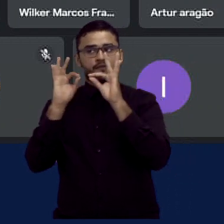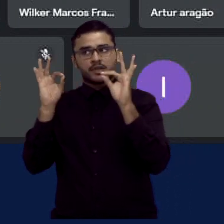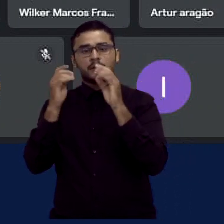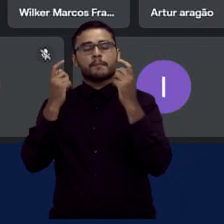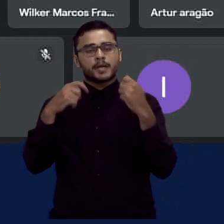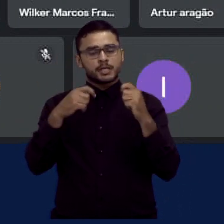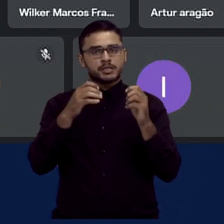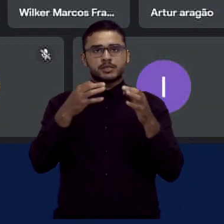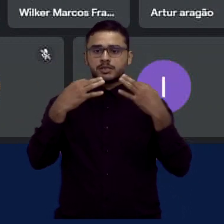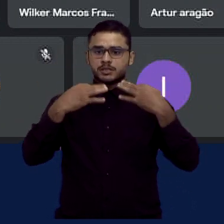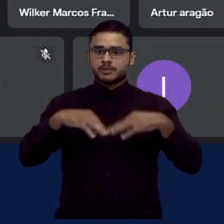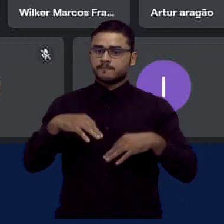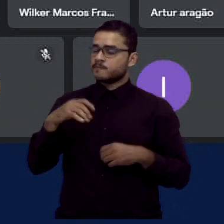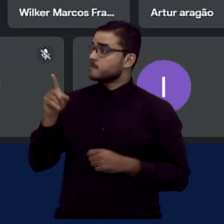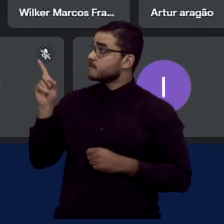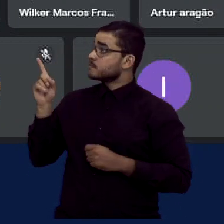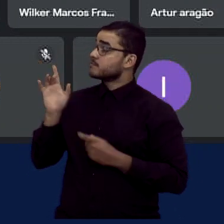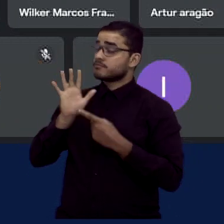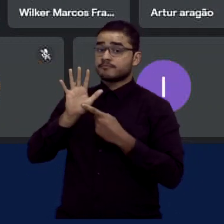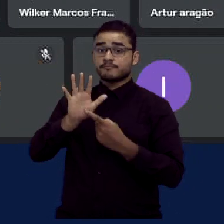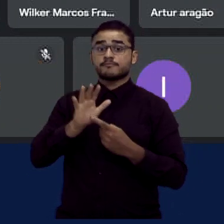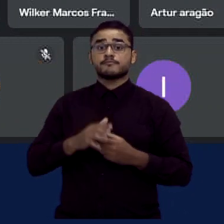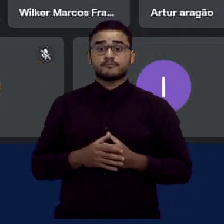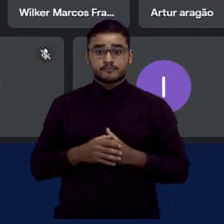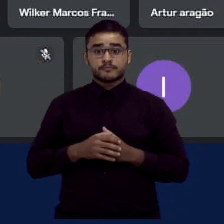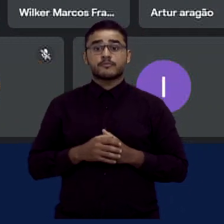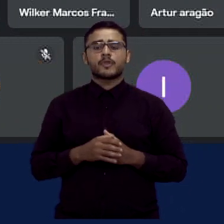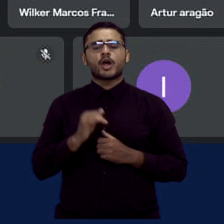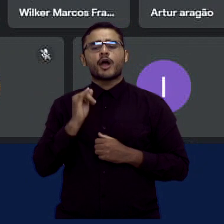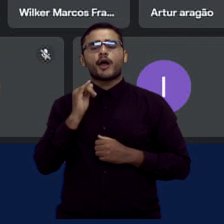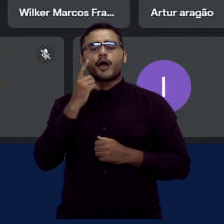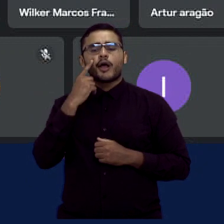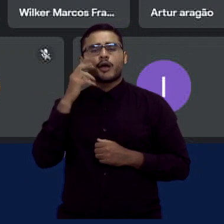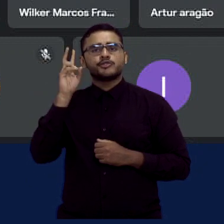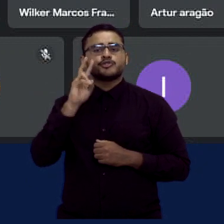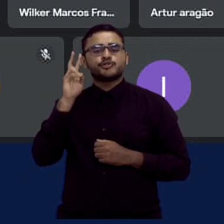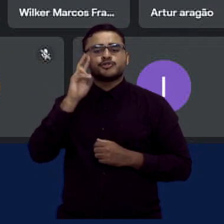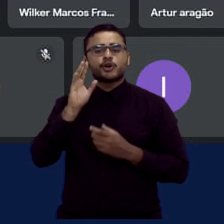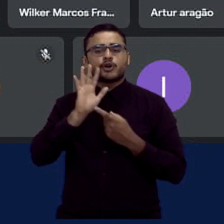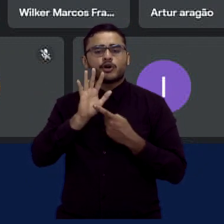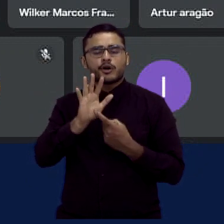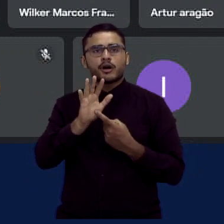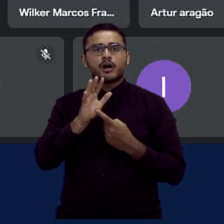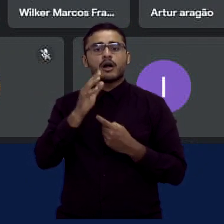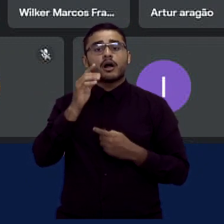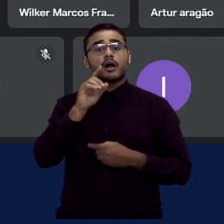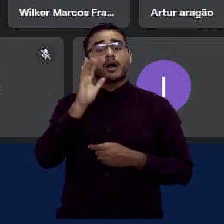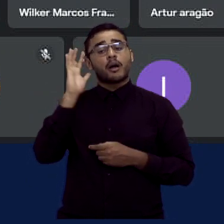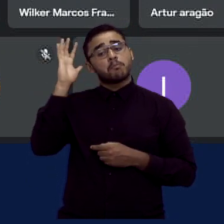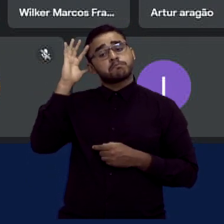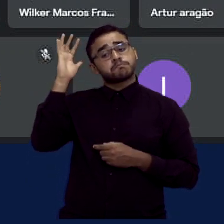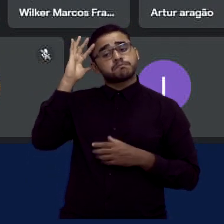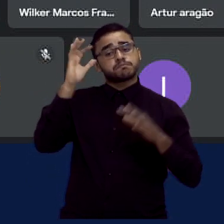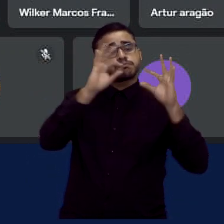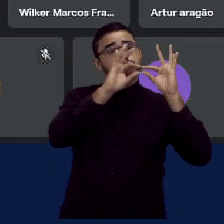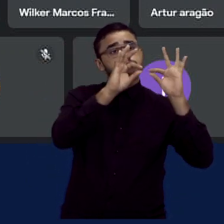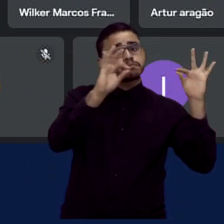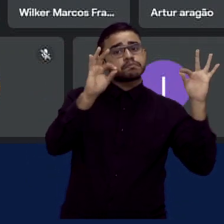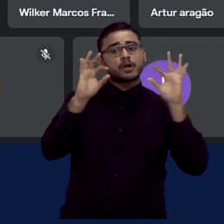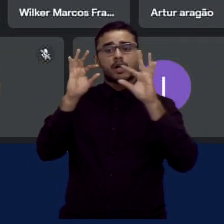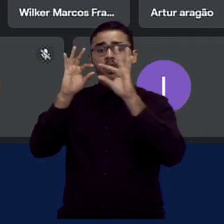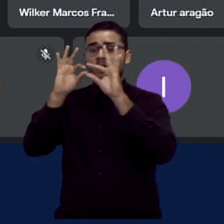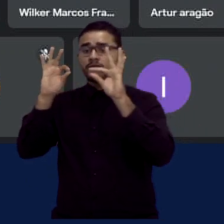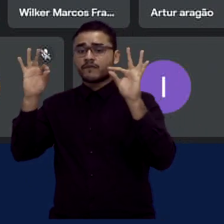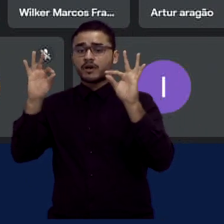E diferente, né? Você não está em si contando uma história, você está trazendo um pensamento, o que remete ao que eu falei